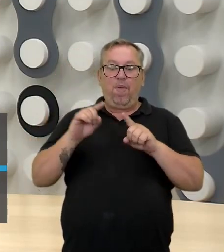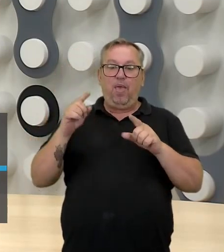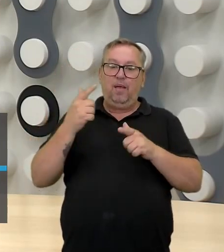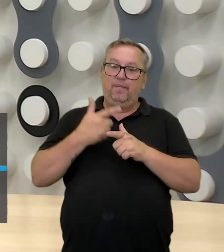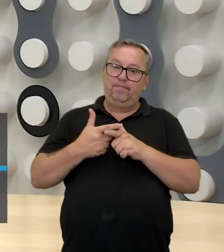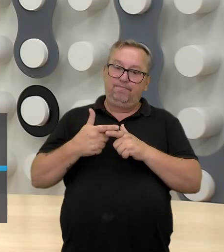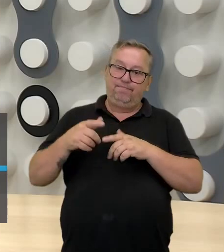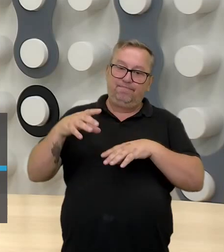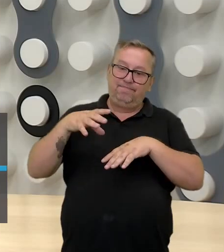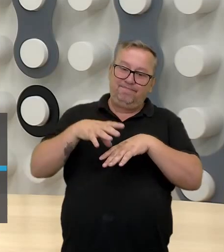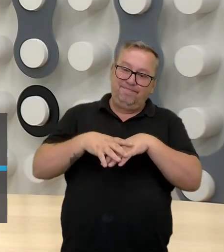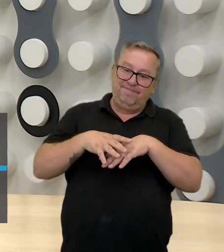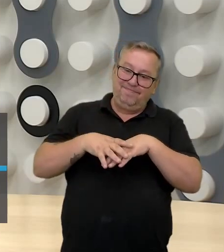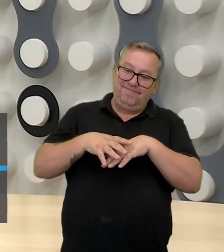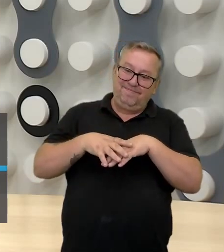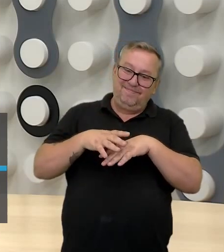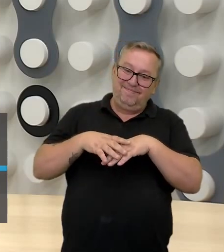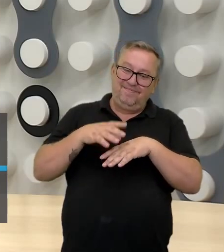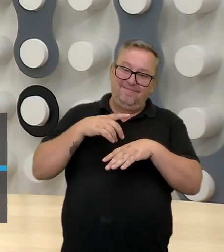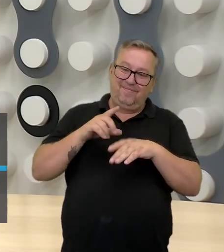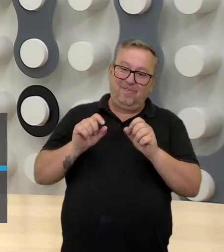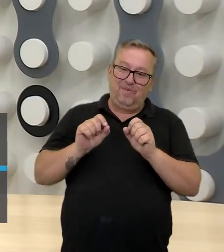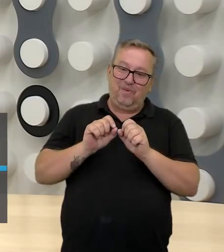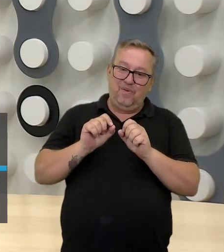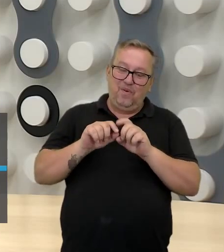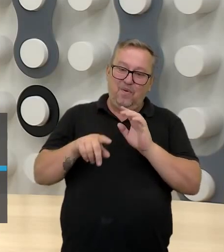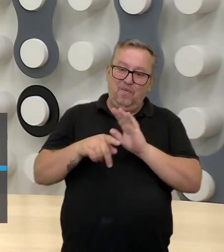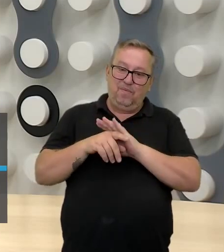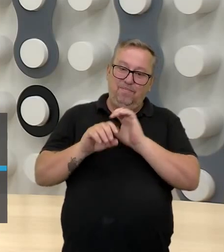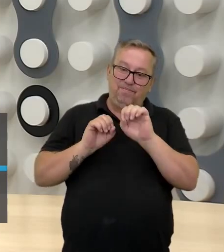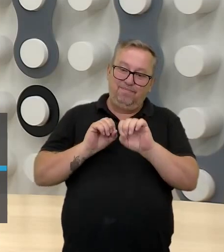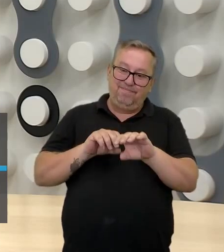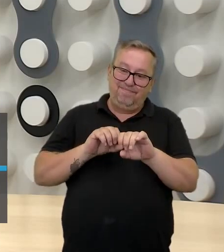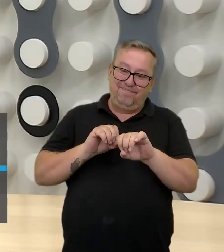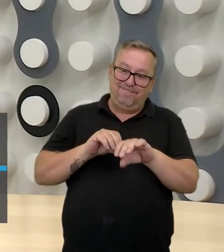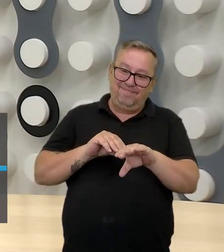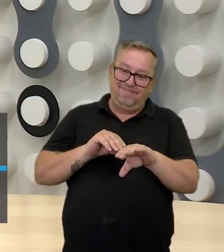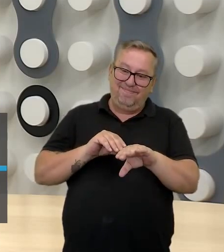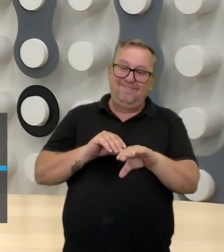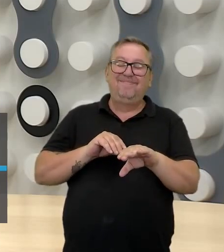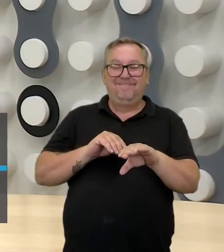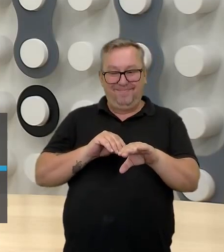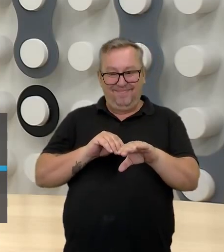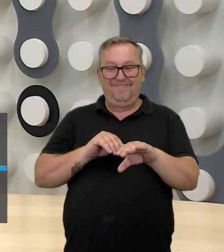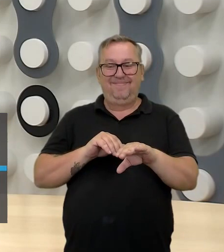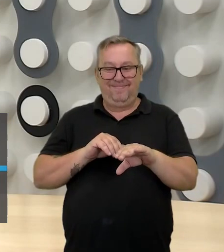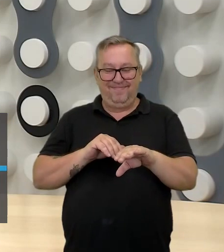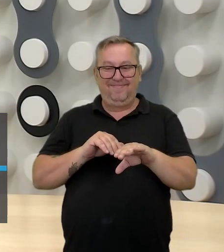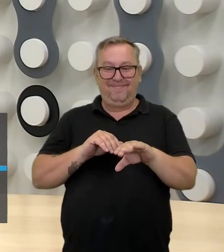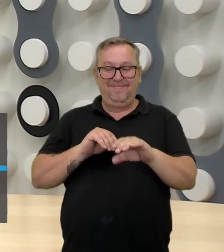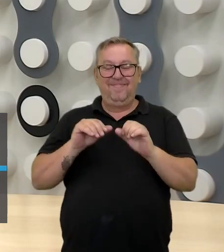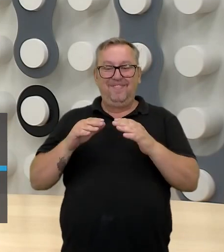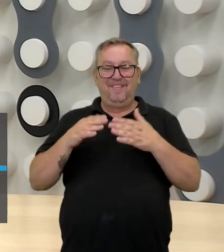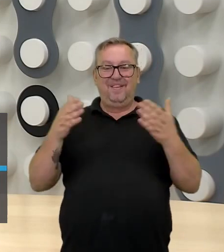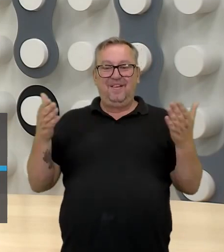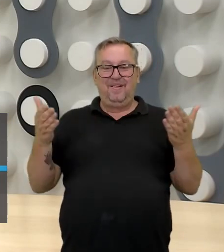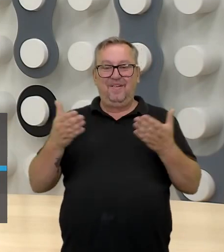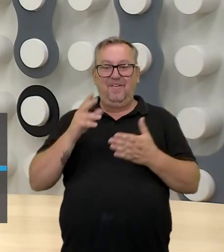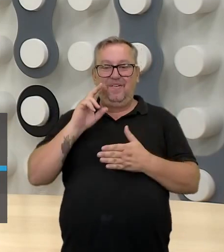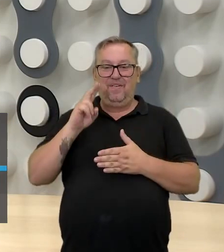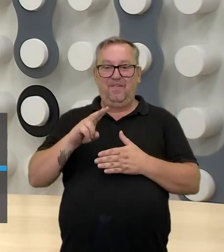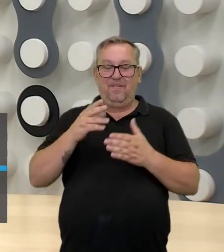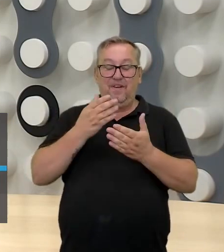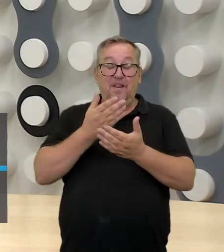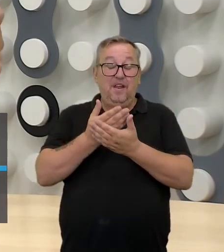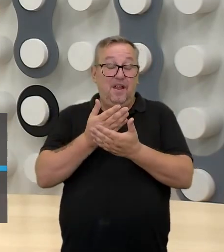de matemática, normalmente, eles estão relacionados à questão escolar, né? O pessoal, né, brincava, né? Olha lá no horário, não tem aula